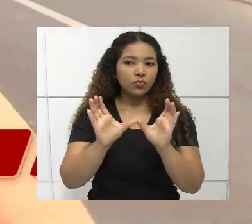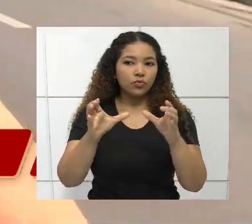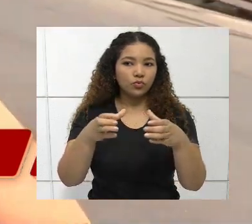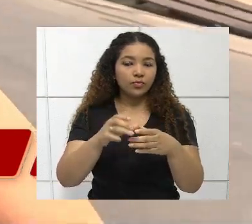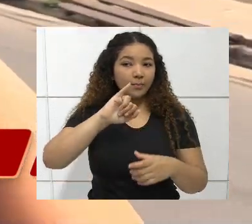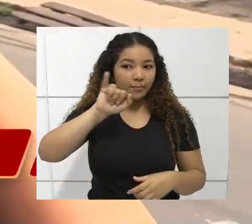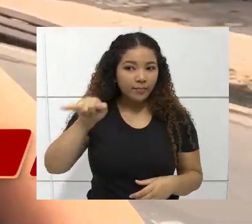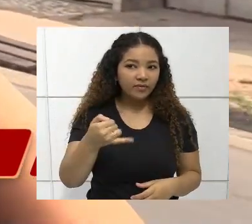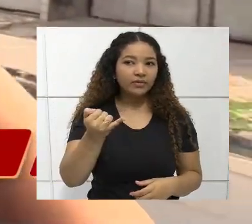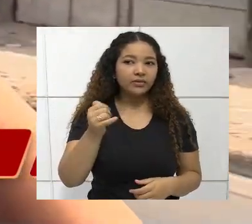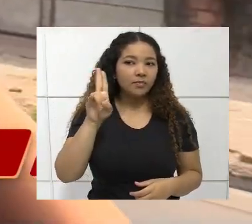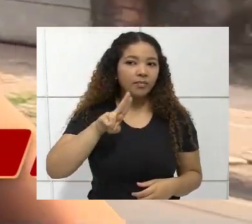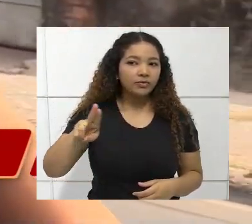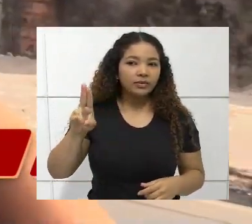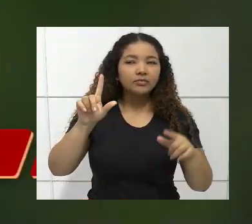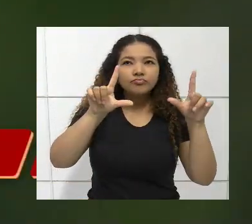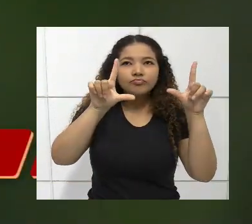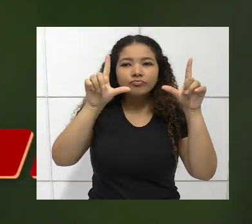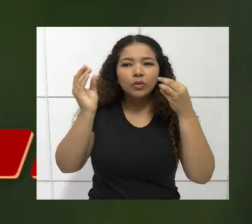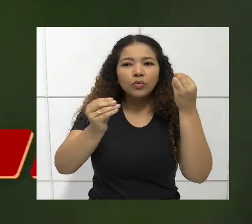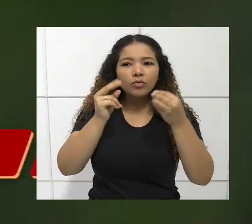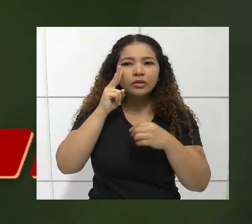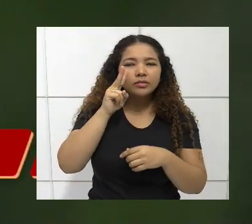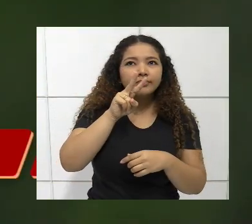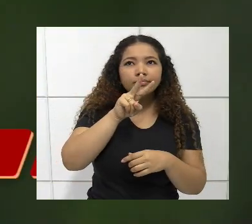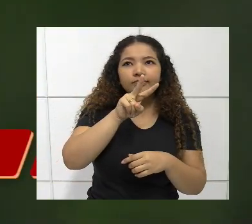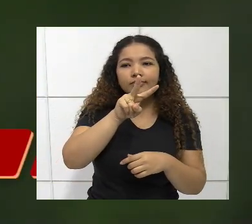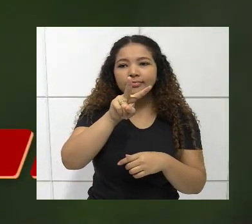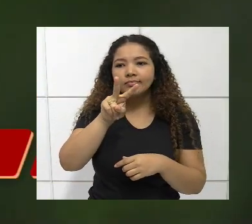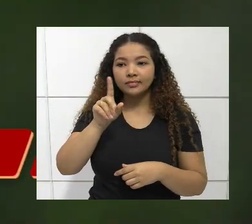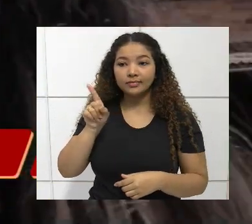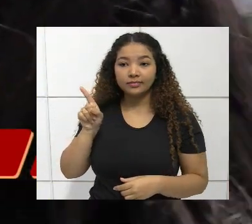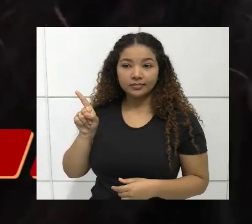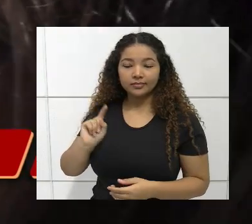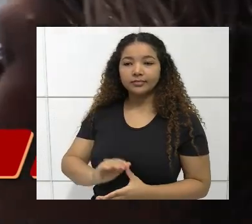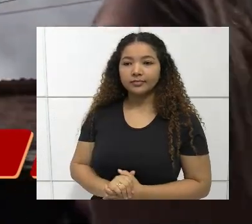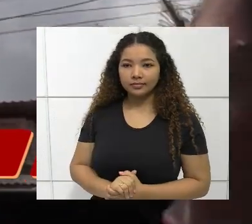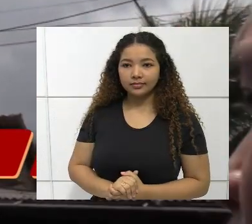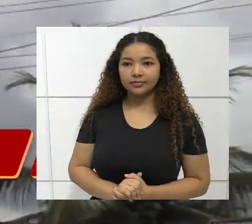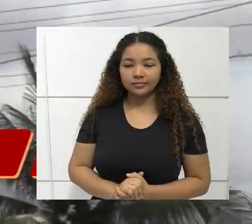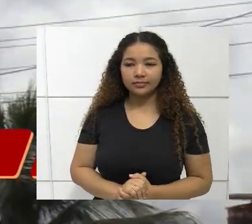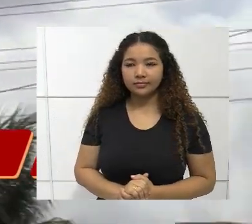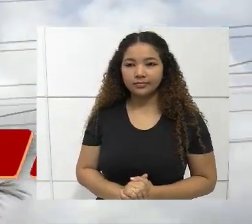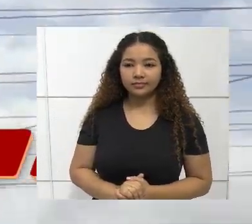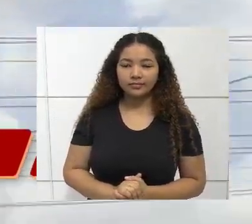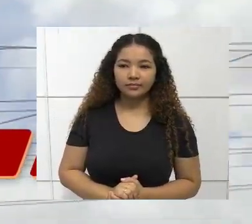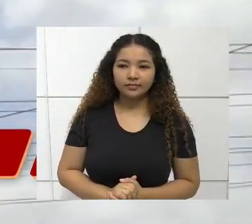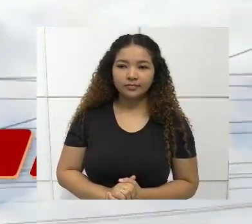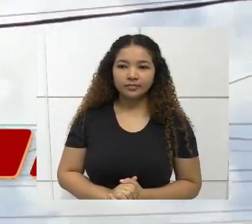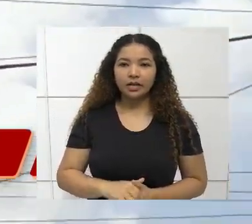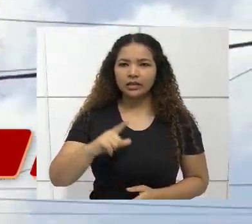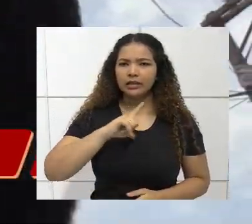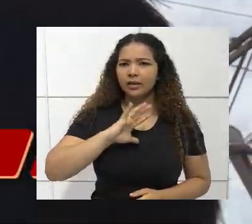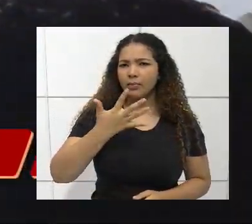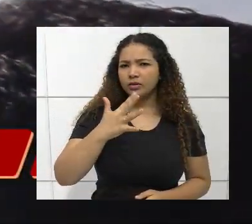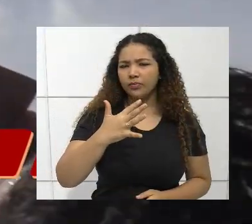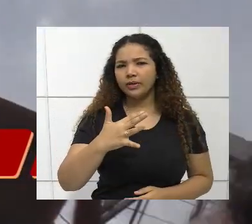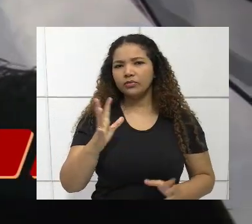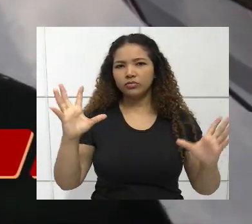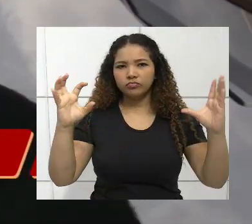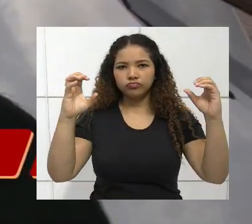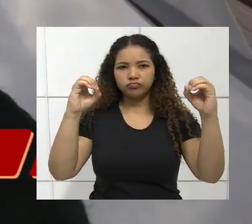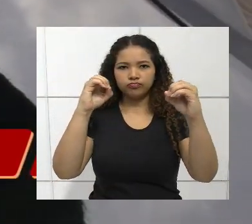ver o resultado que ele proporciona. O evento do eclipse solar terá 2 horas e 7 minutos